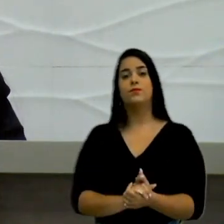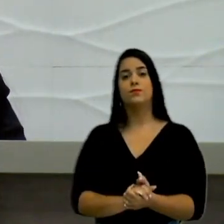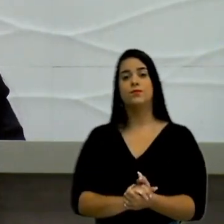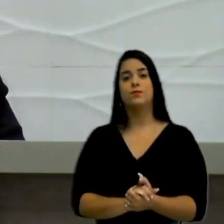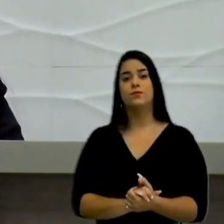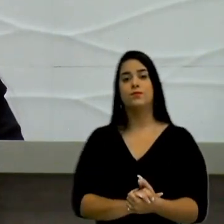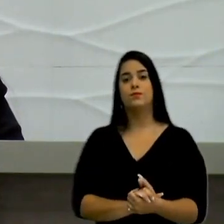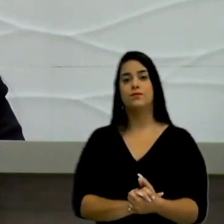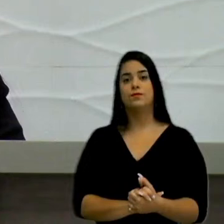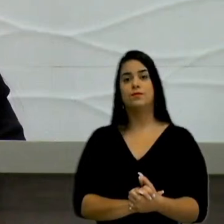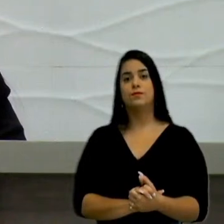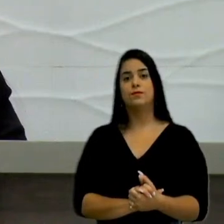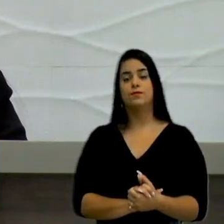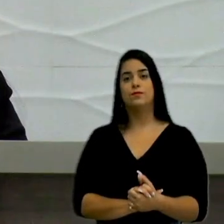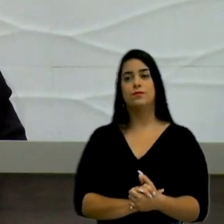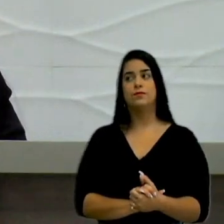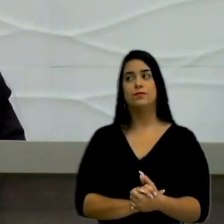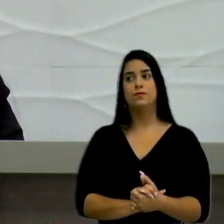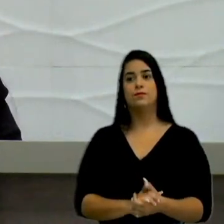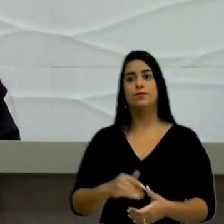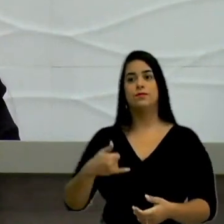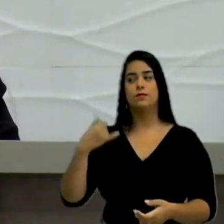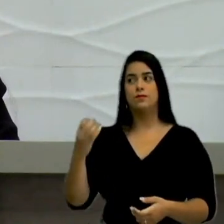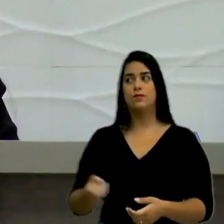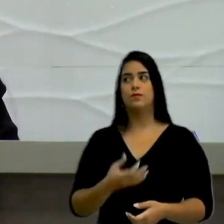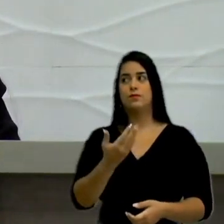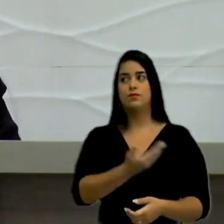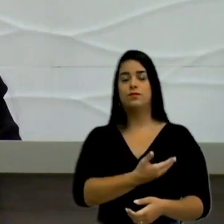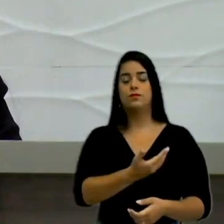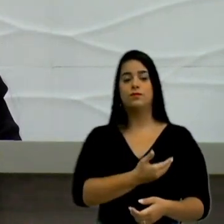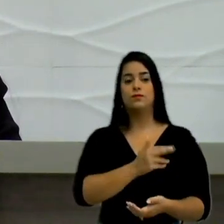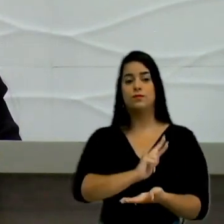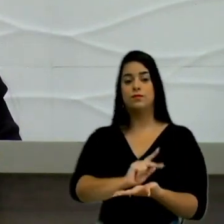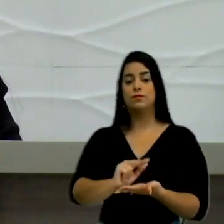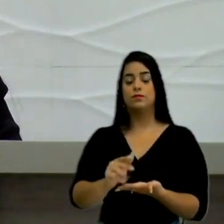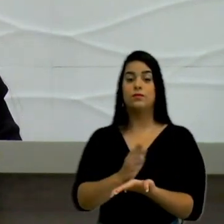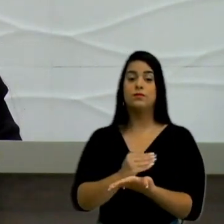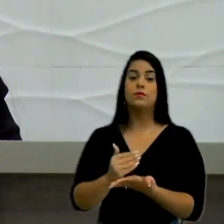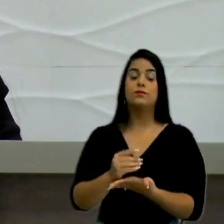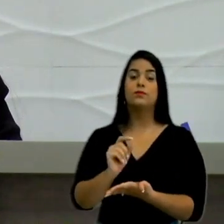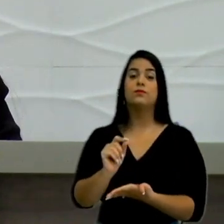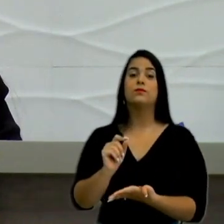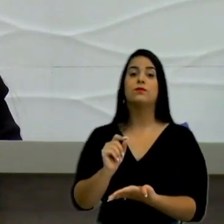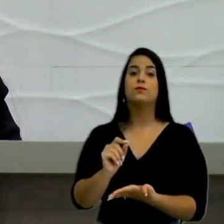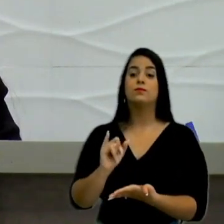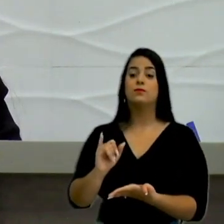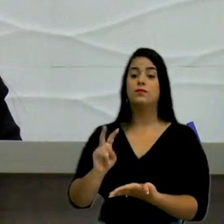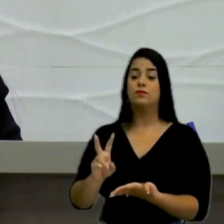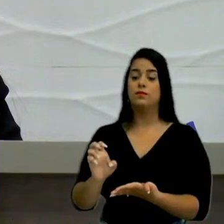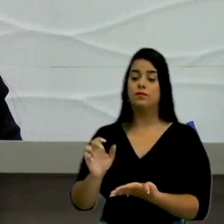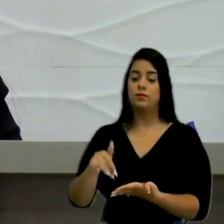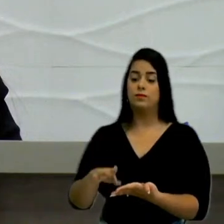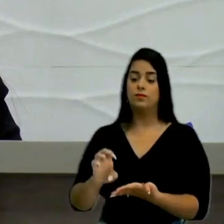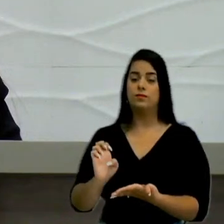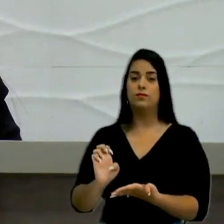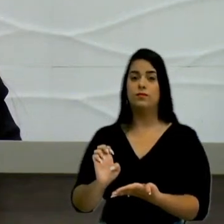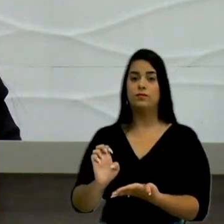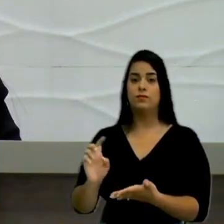passagem de alguns amigos. Quero iniciar pela pessoa de Ivene, do